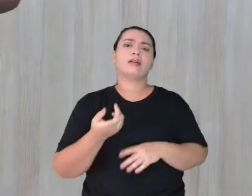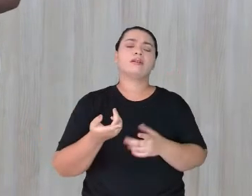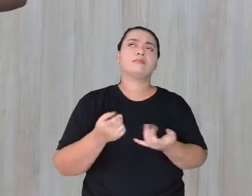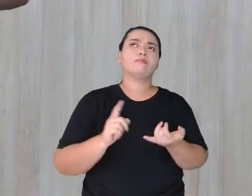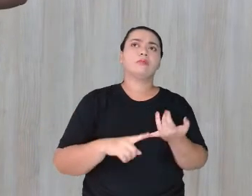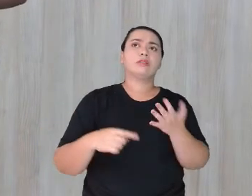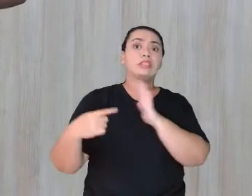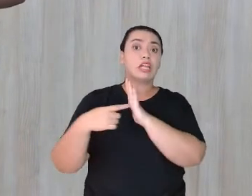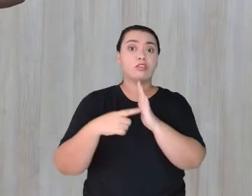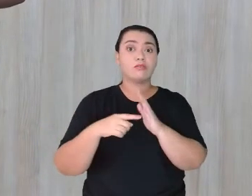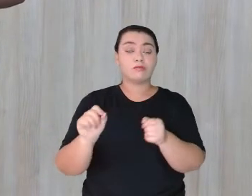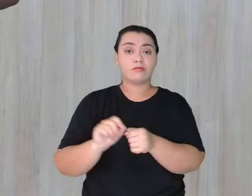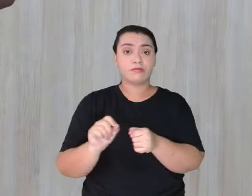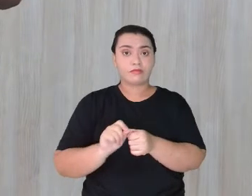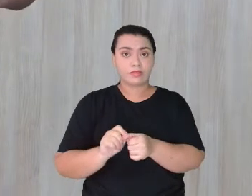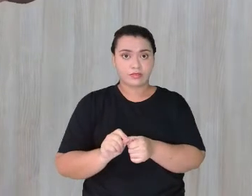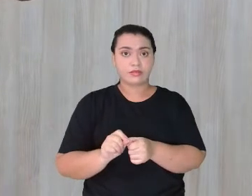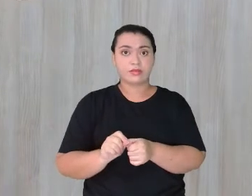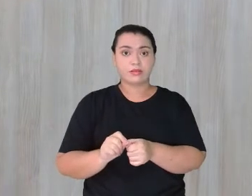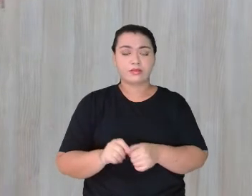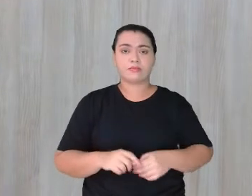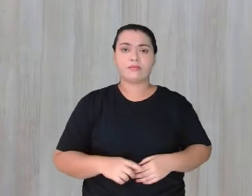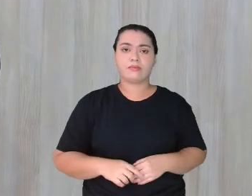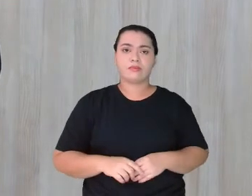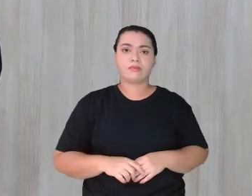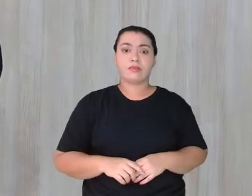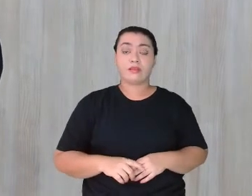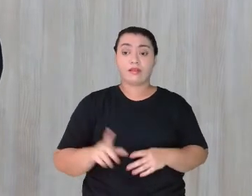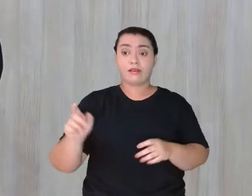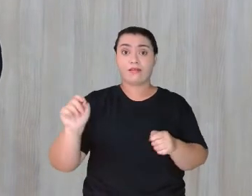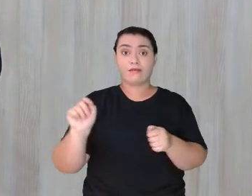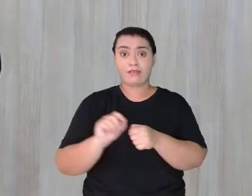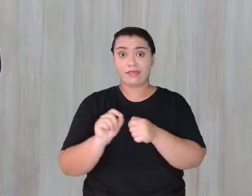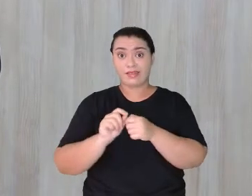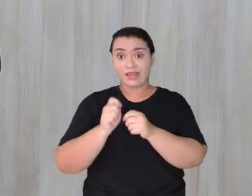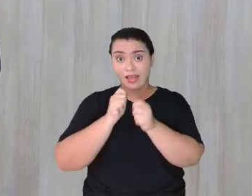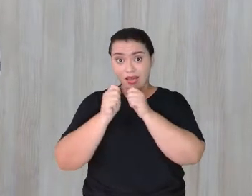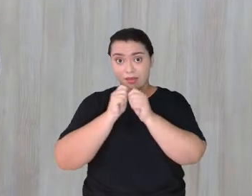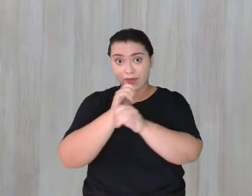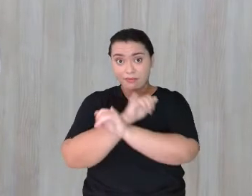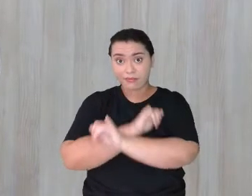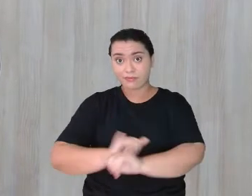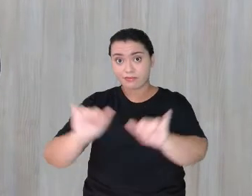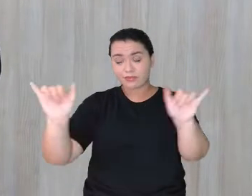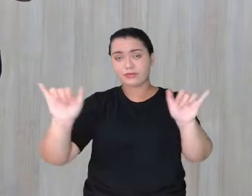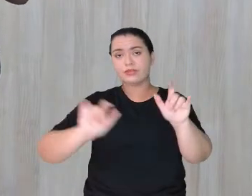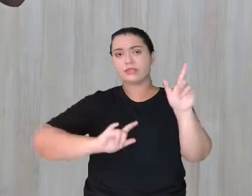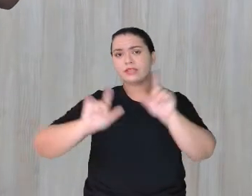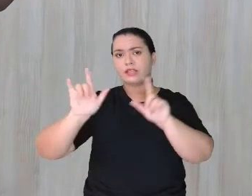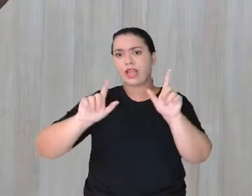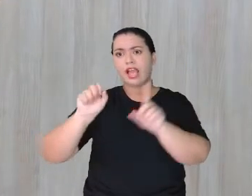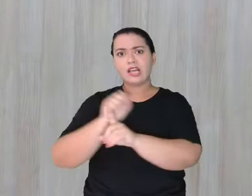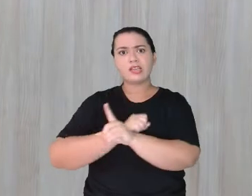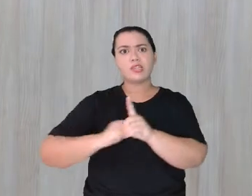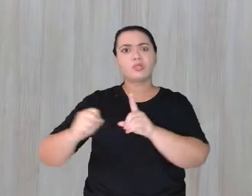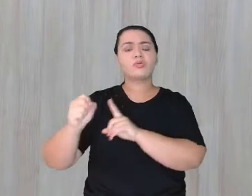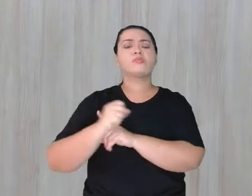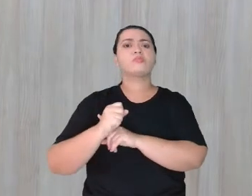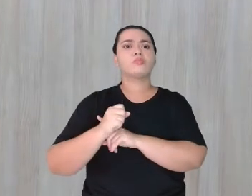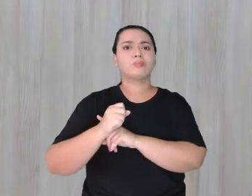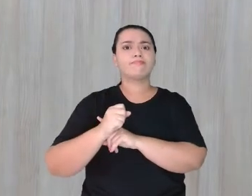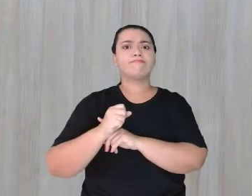fazer. E quando a reportagem é divulgada no meio de comunicação, a sociedade